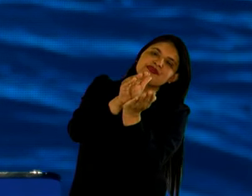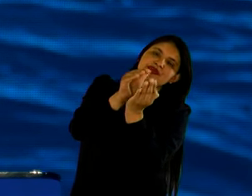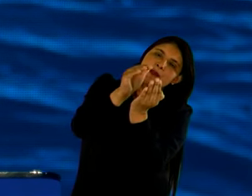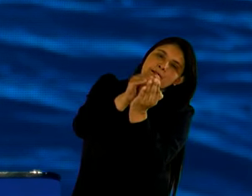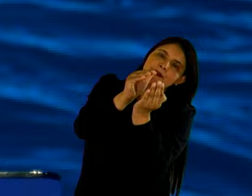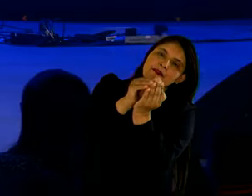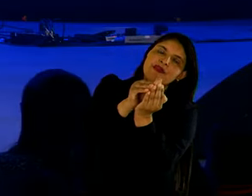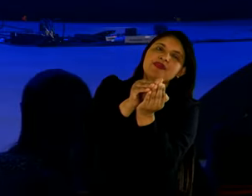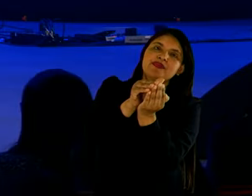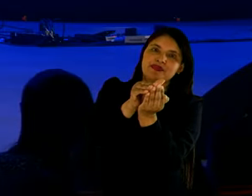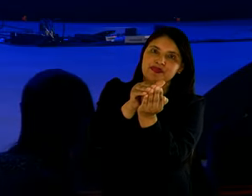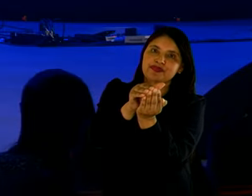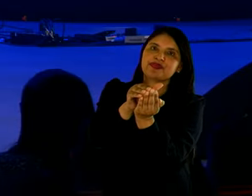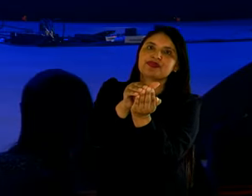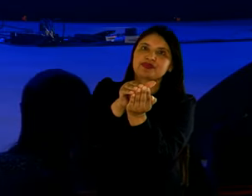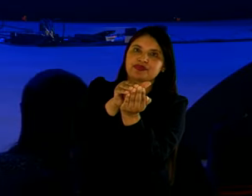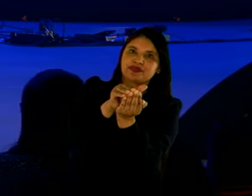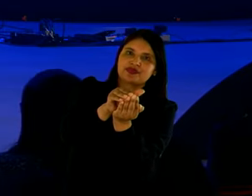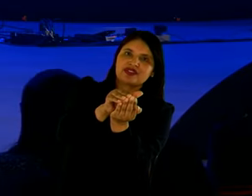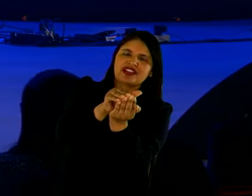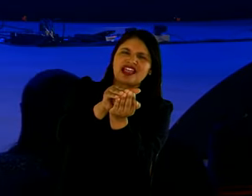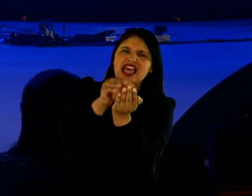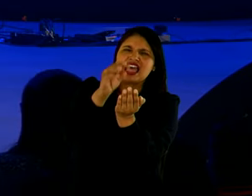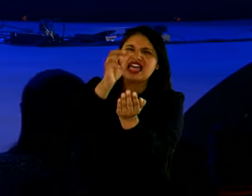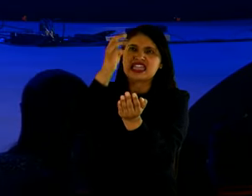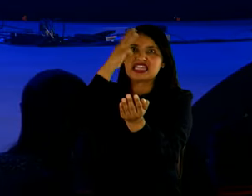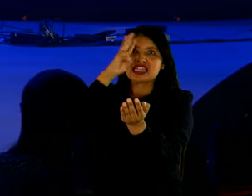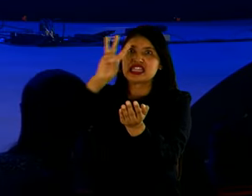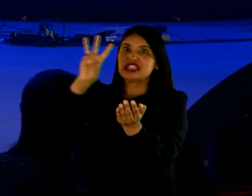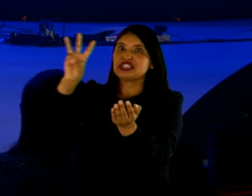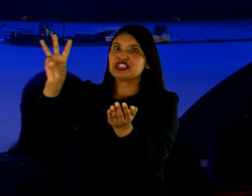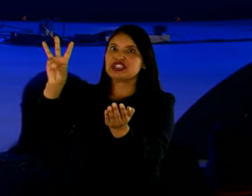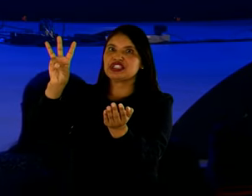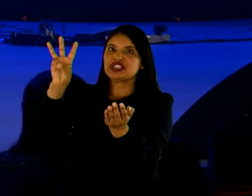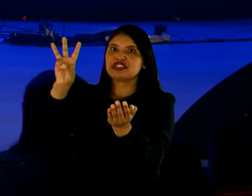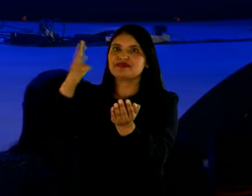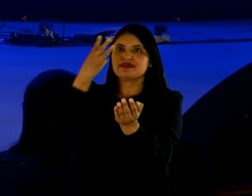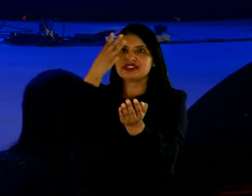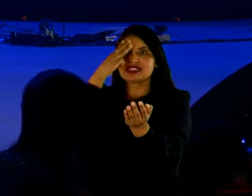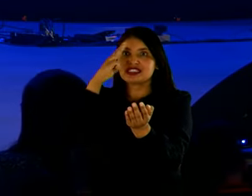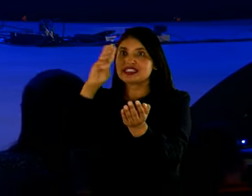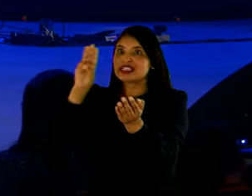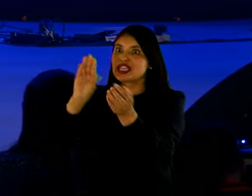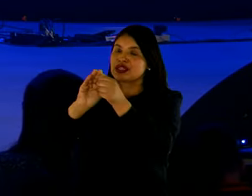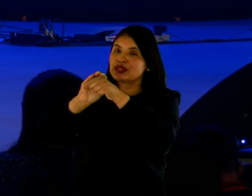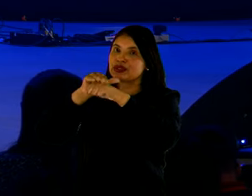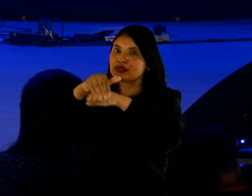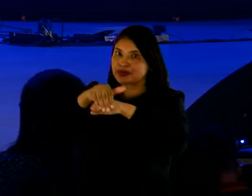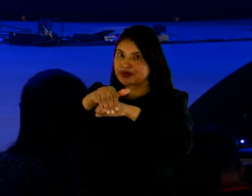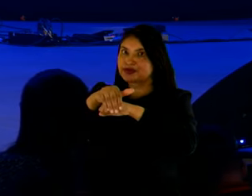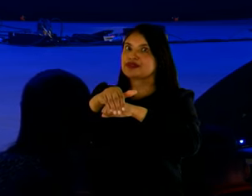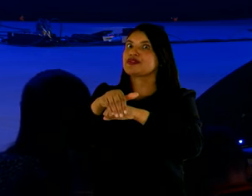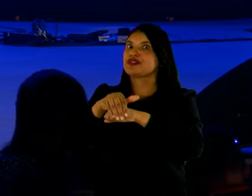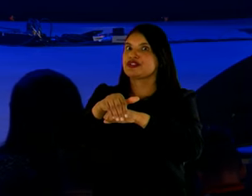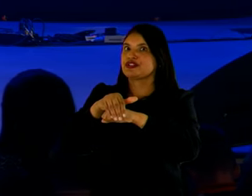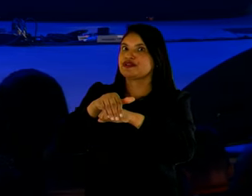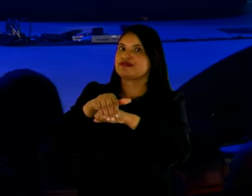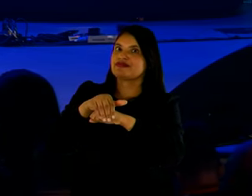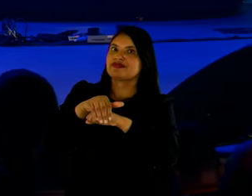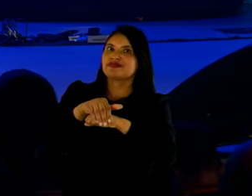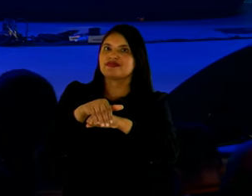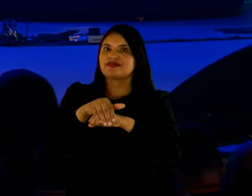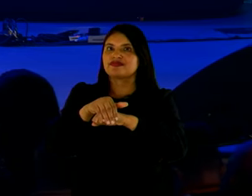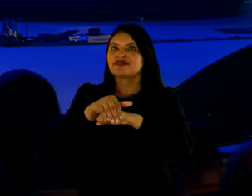Jonas ficou dentro daquele peixe três dias, três noites, fazendo o quê?